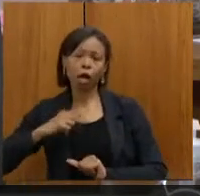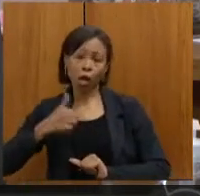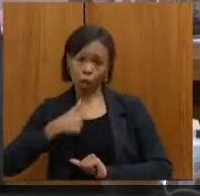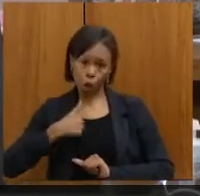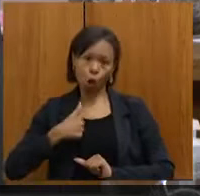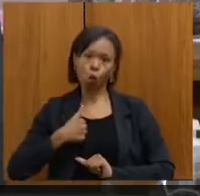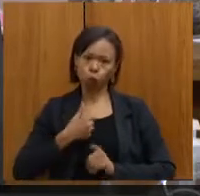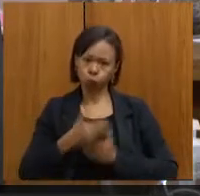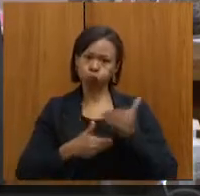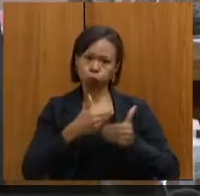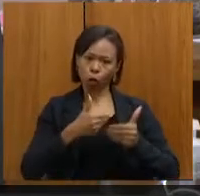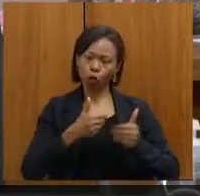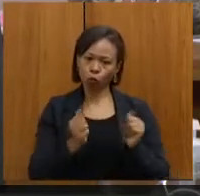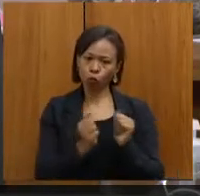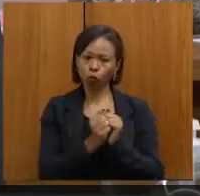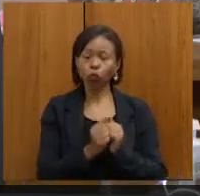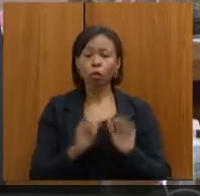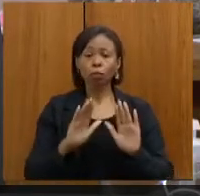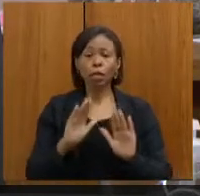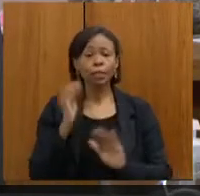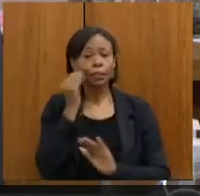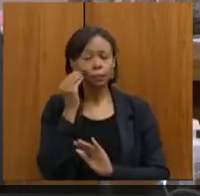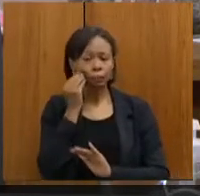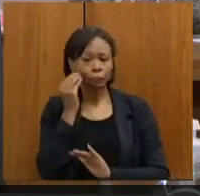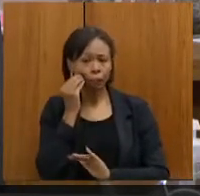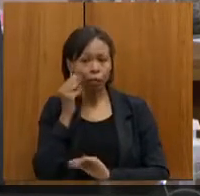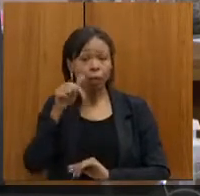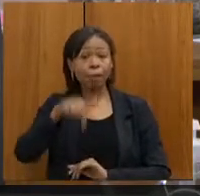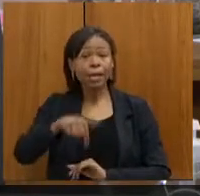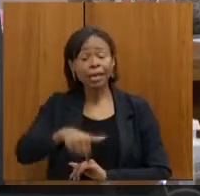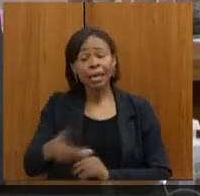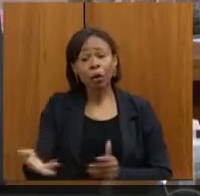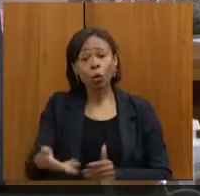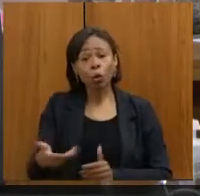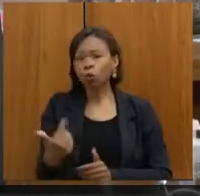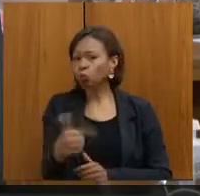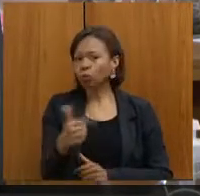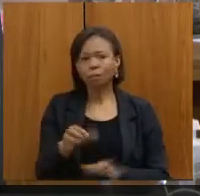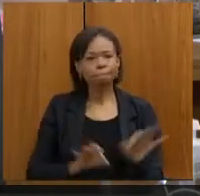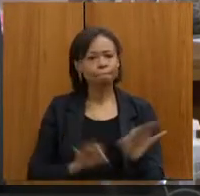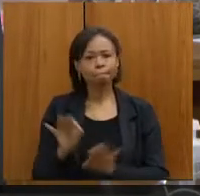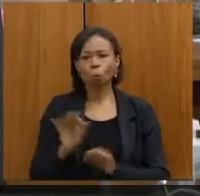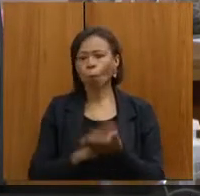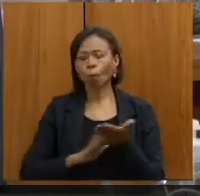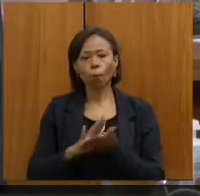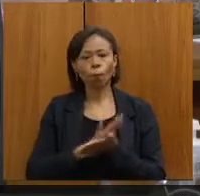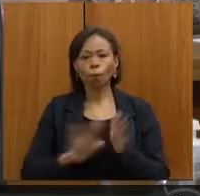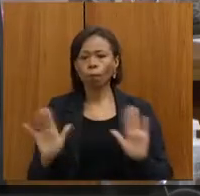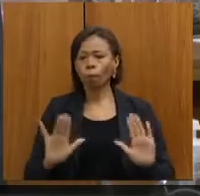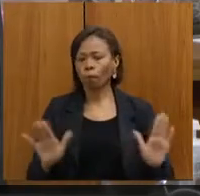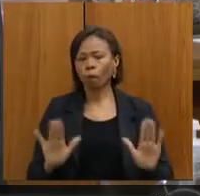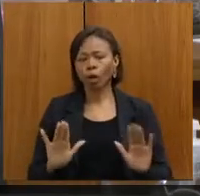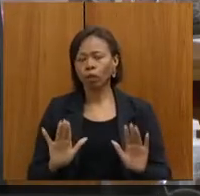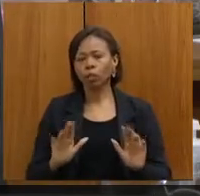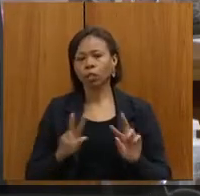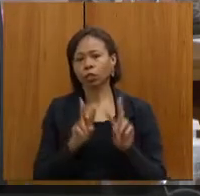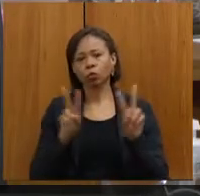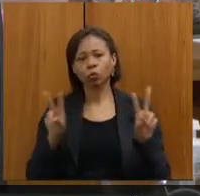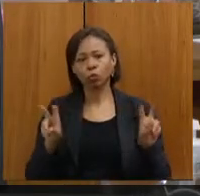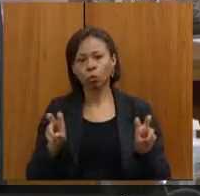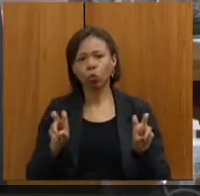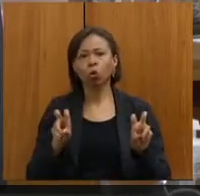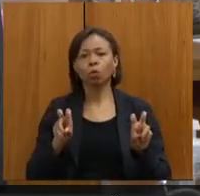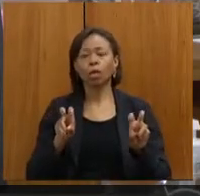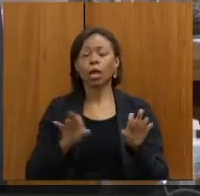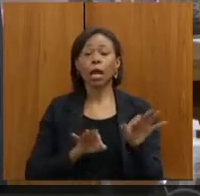vem buscando mas é eu quero ver afirmar que neste momento não existe um planejamento não existe é o